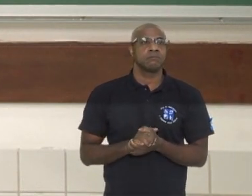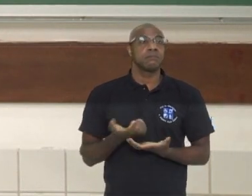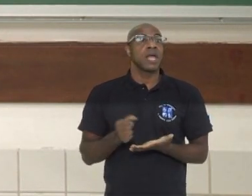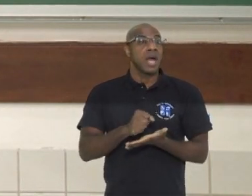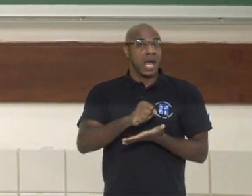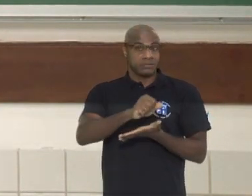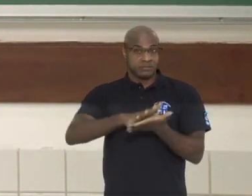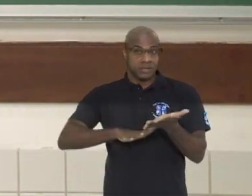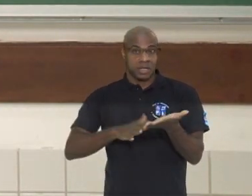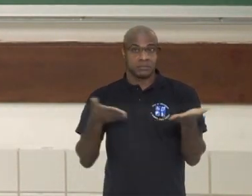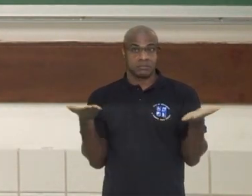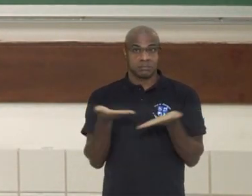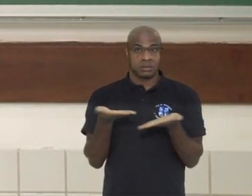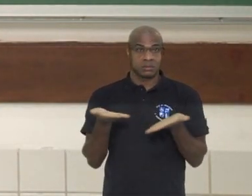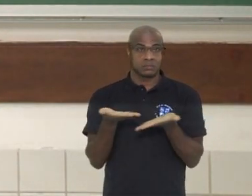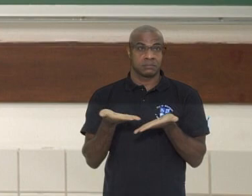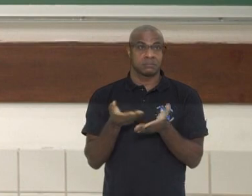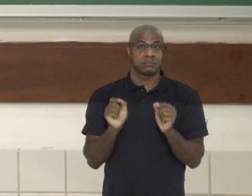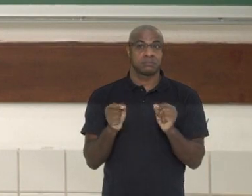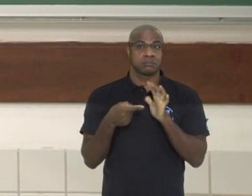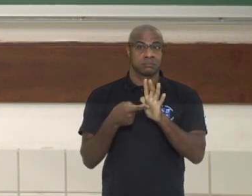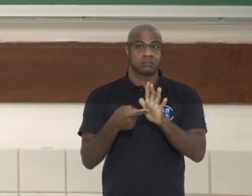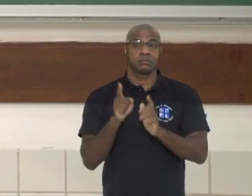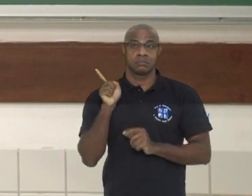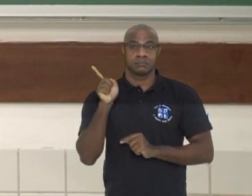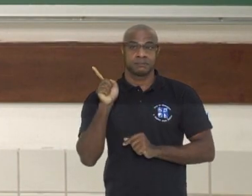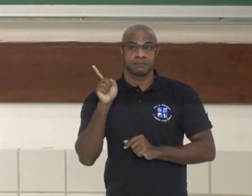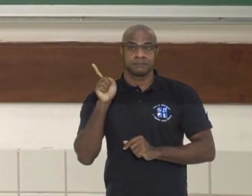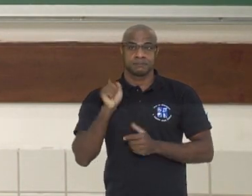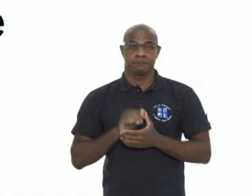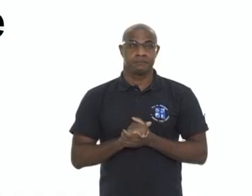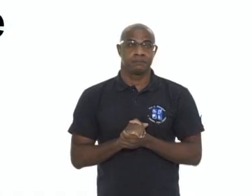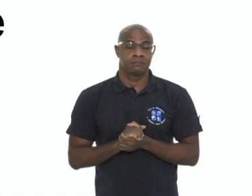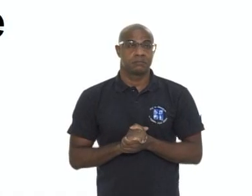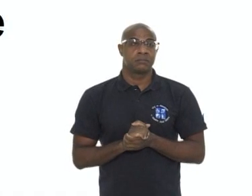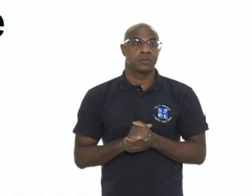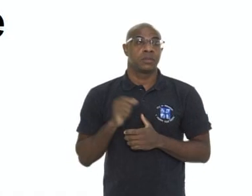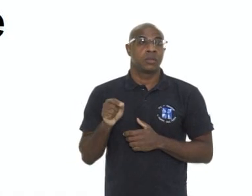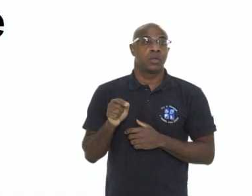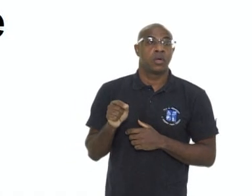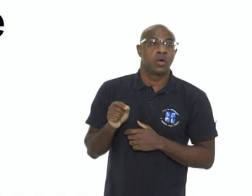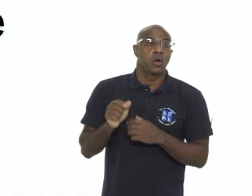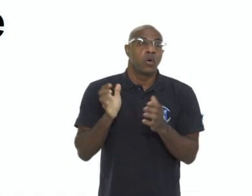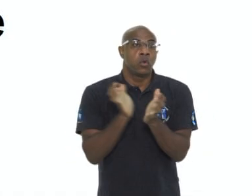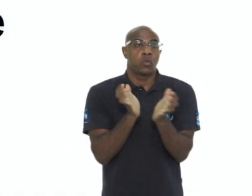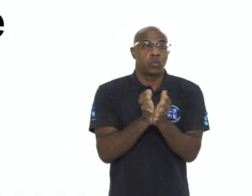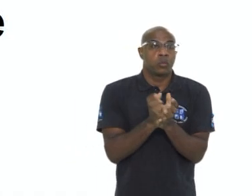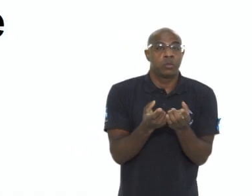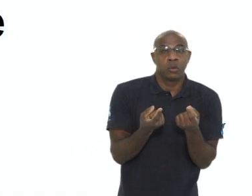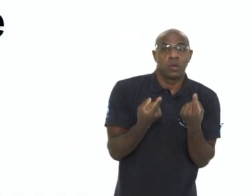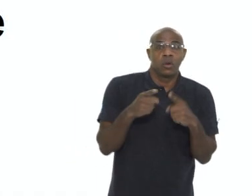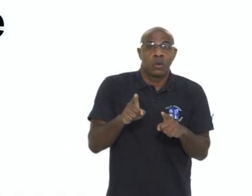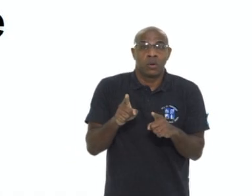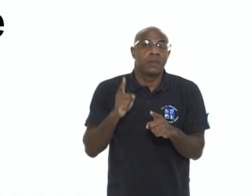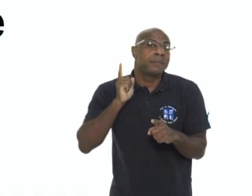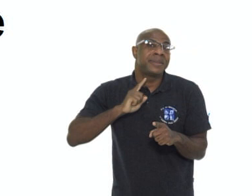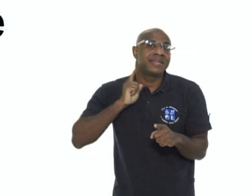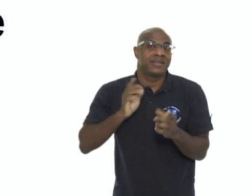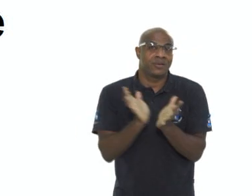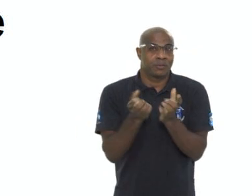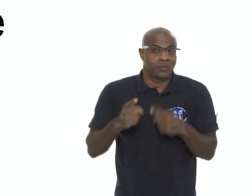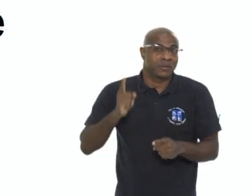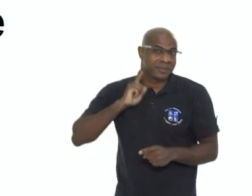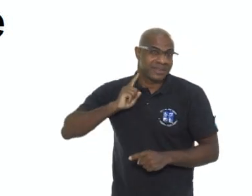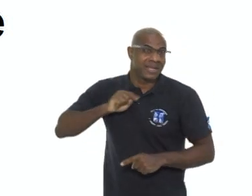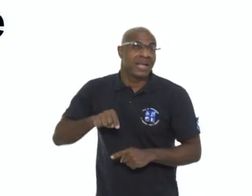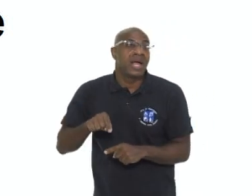atividade que eu quero deixar para vocês agora é a seguinte: em relação aos conjurados mineiros, responda. A.